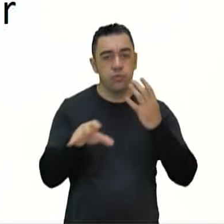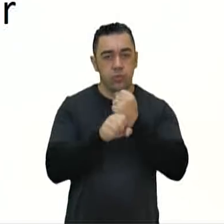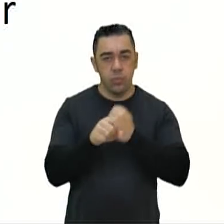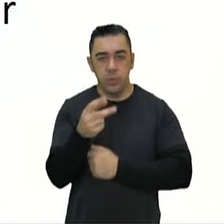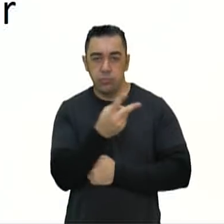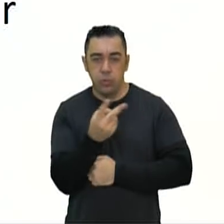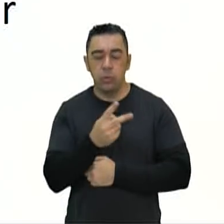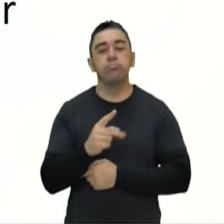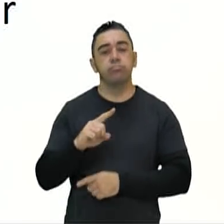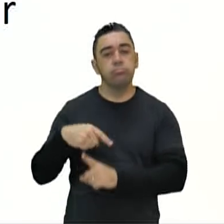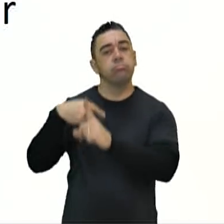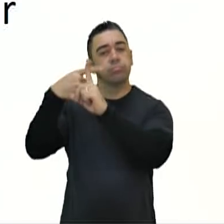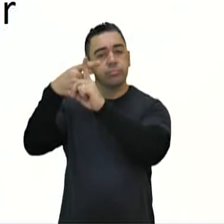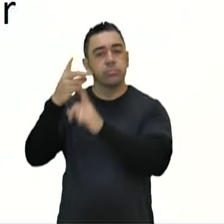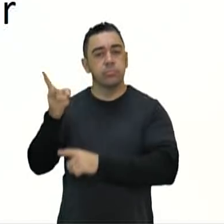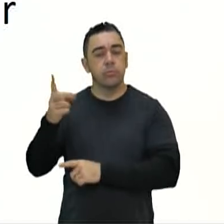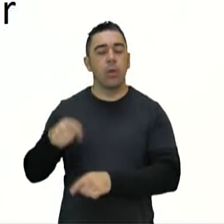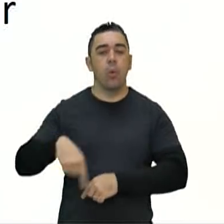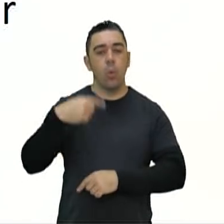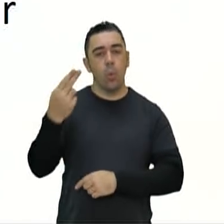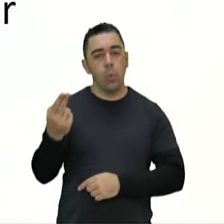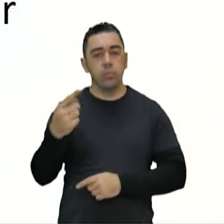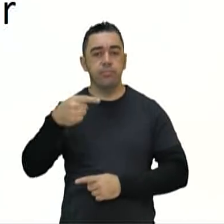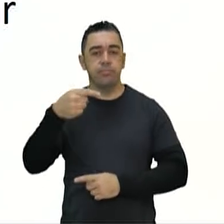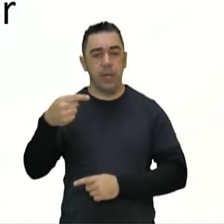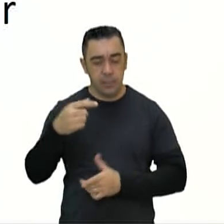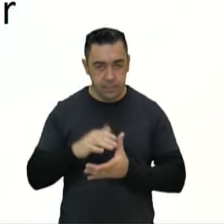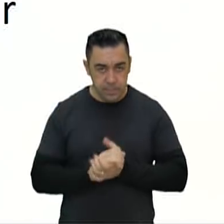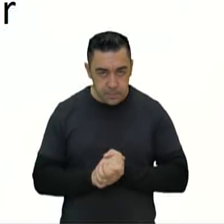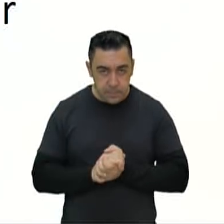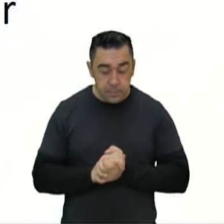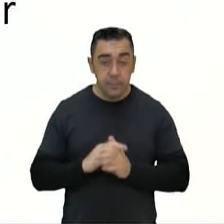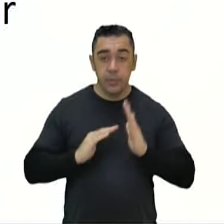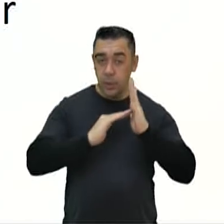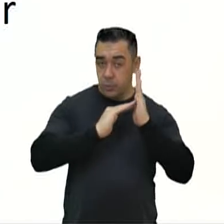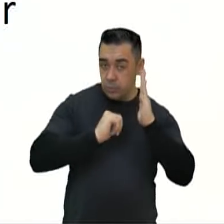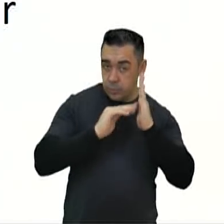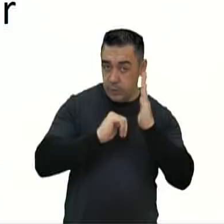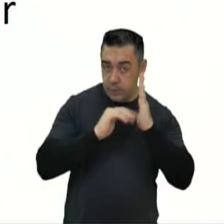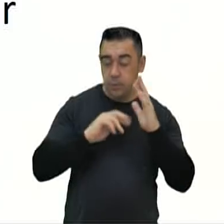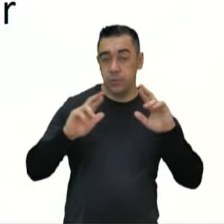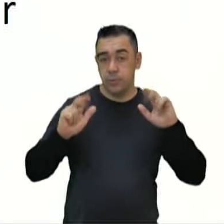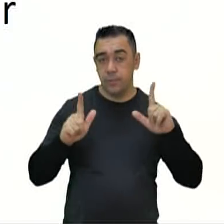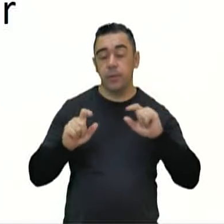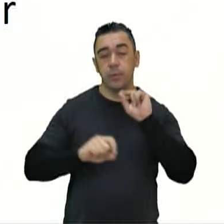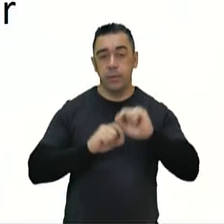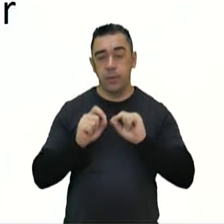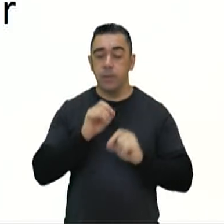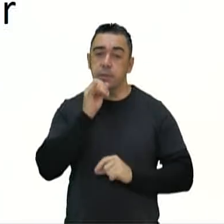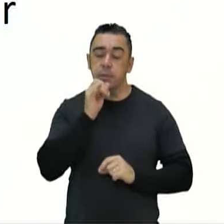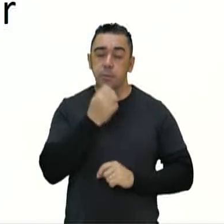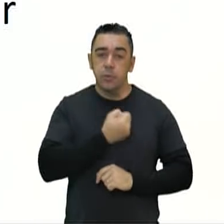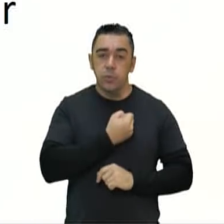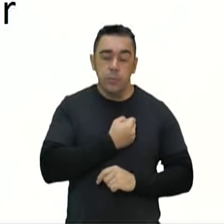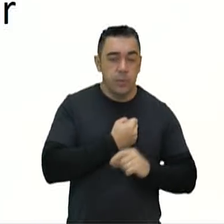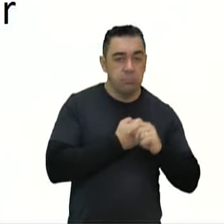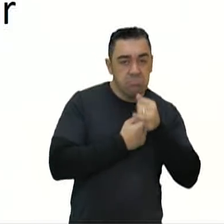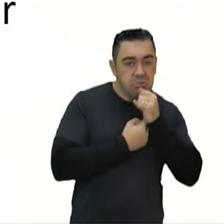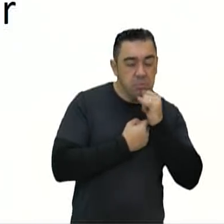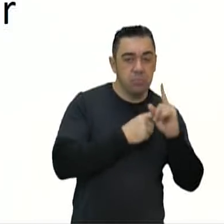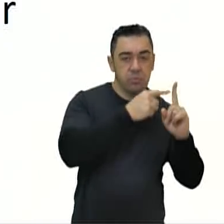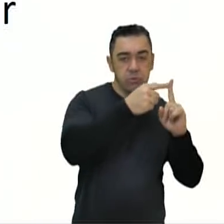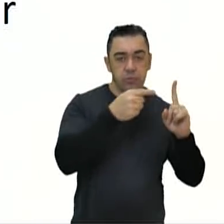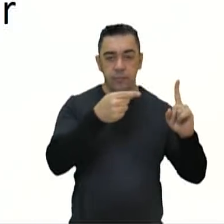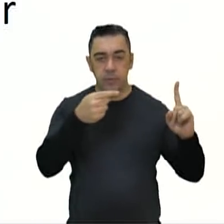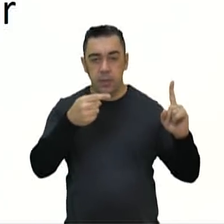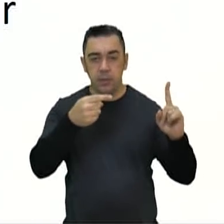e mantendo o sinal. E a subtração dos números inteiros, subtrair 2 números inteiros, é